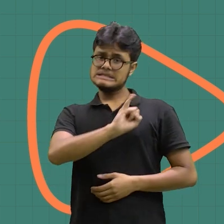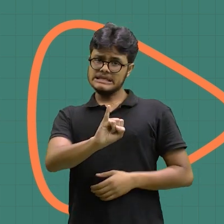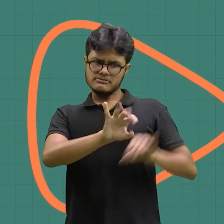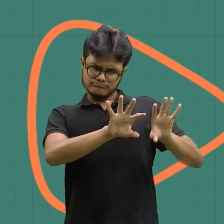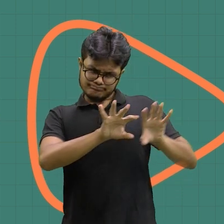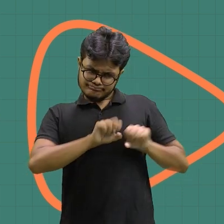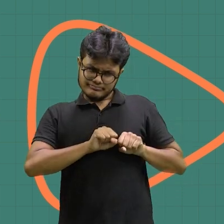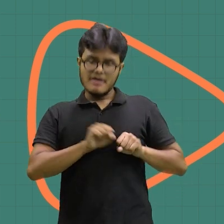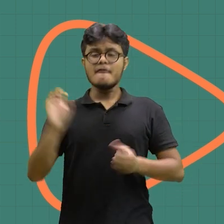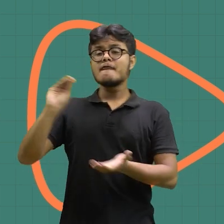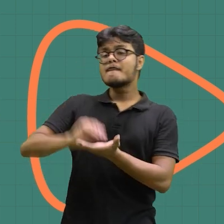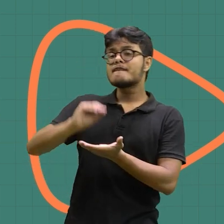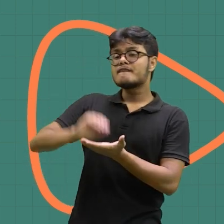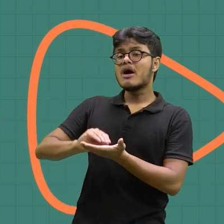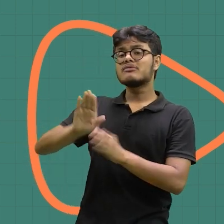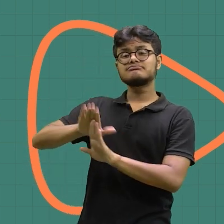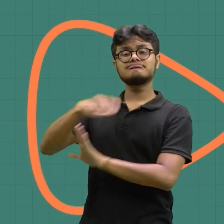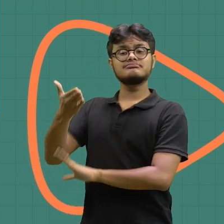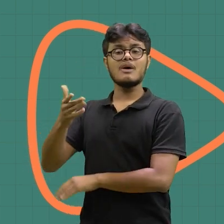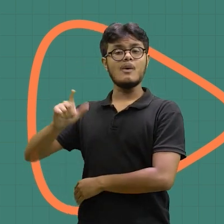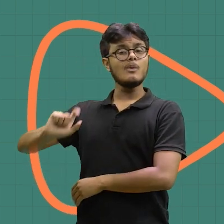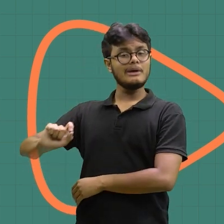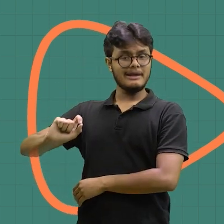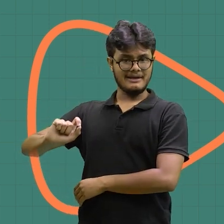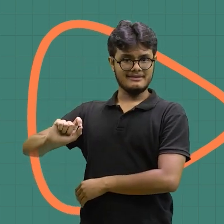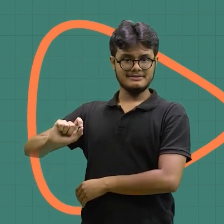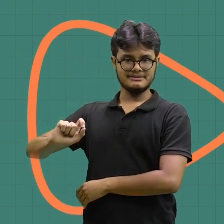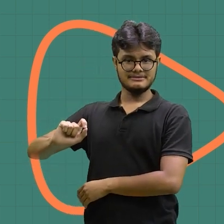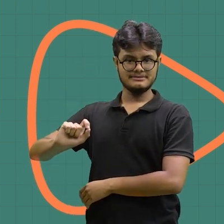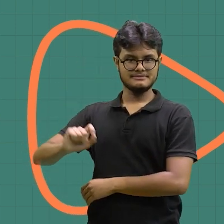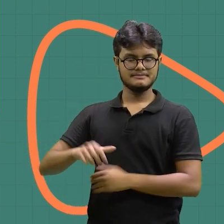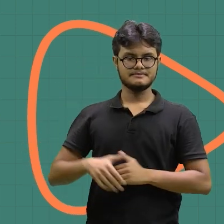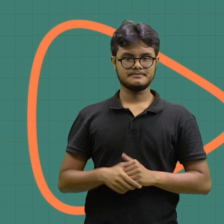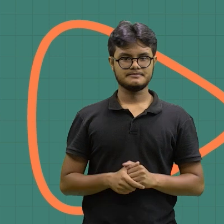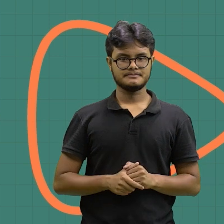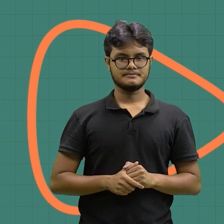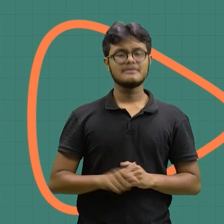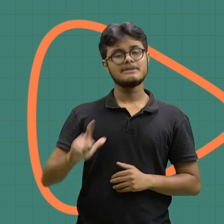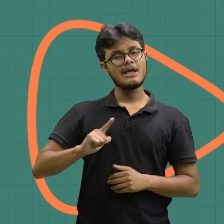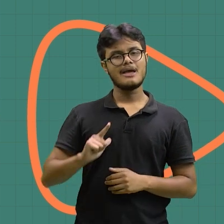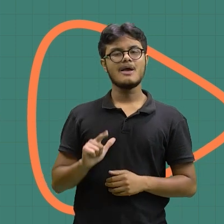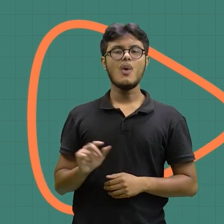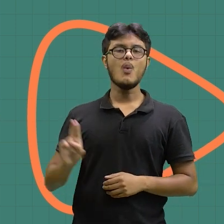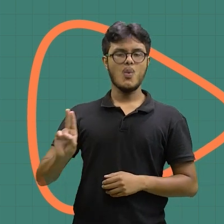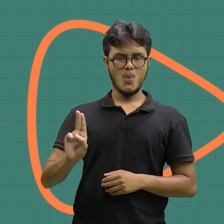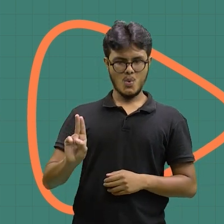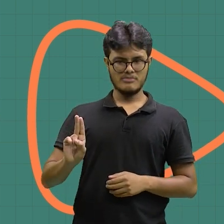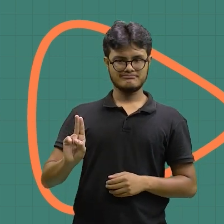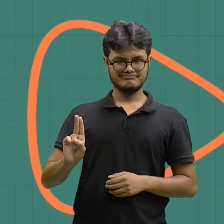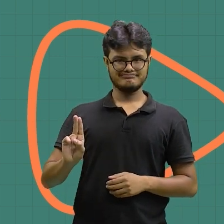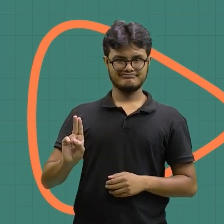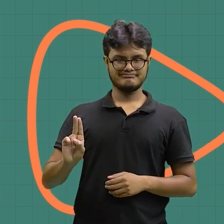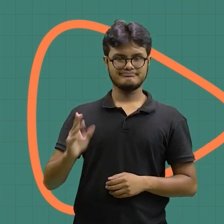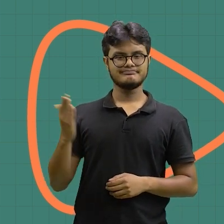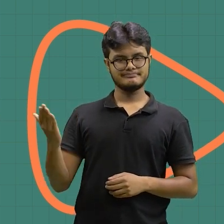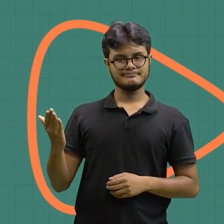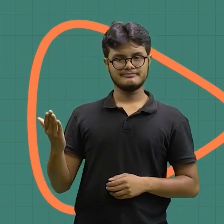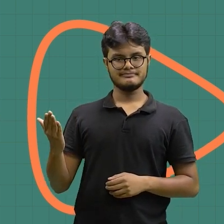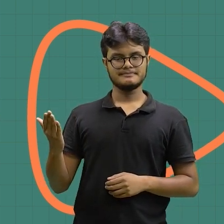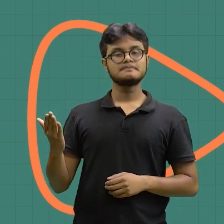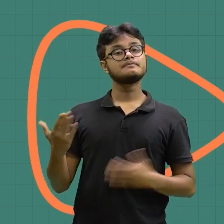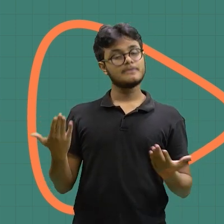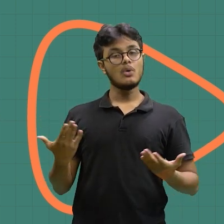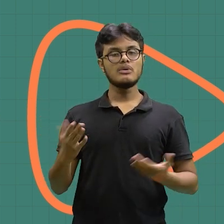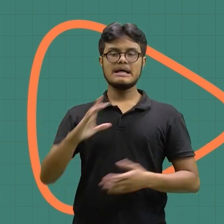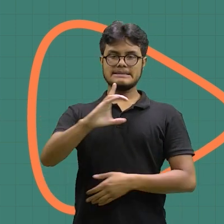alguém externo é o que está aqui, ó, vindo para essa linha pontilhada, que é esse U que representa a